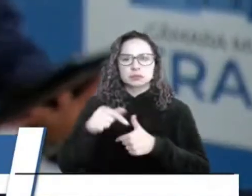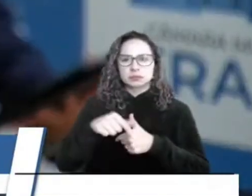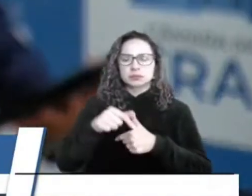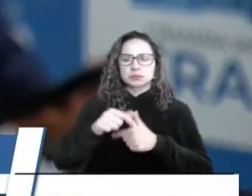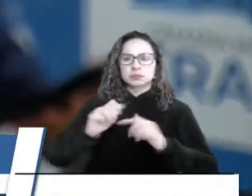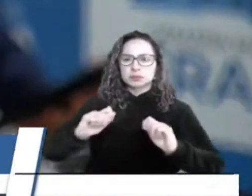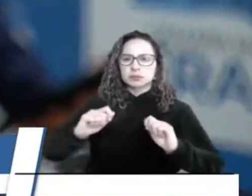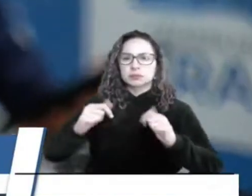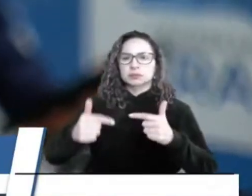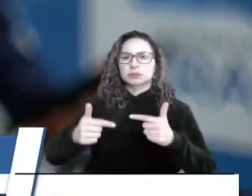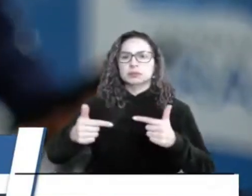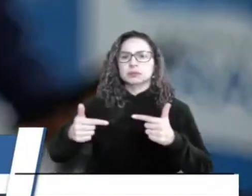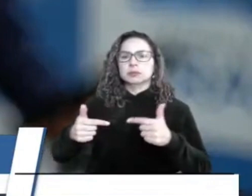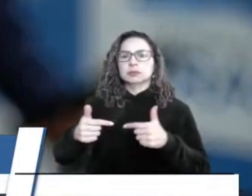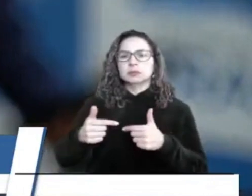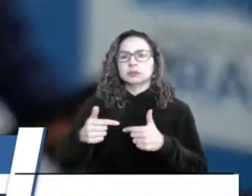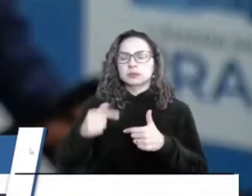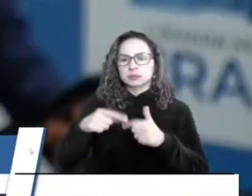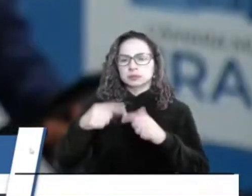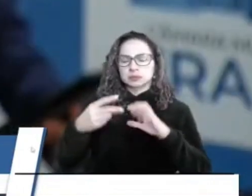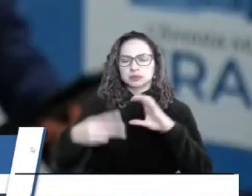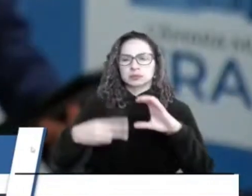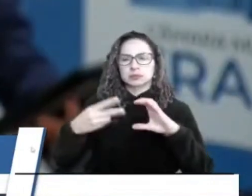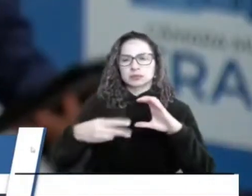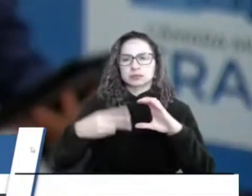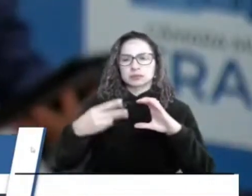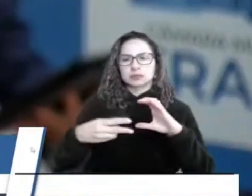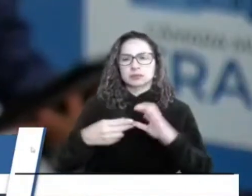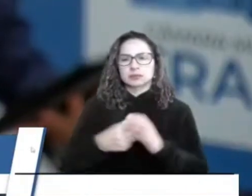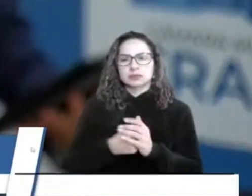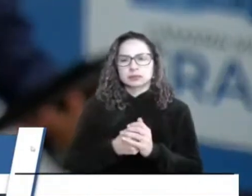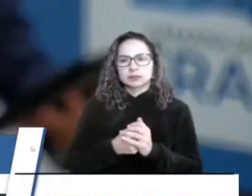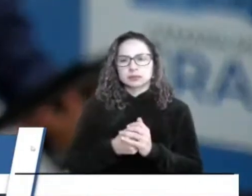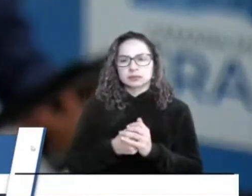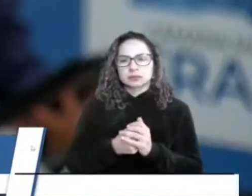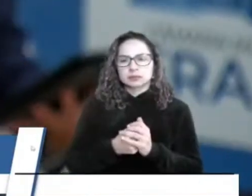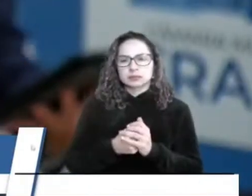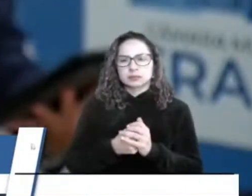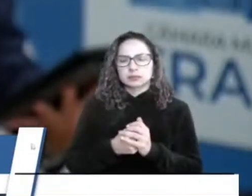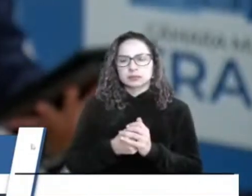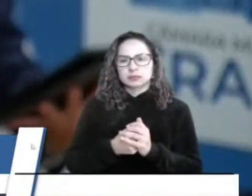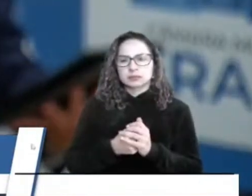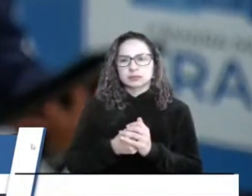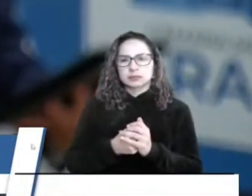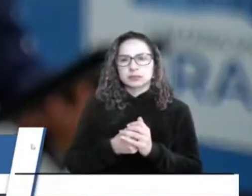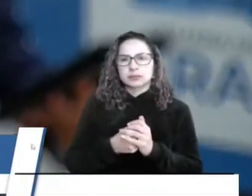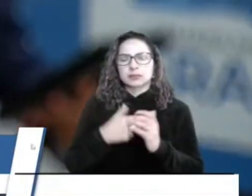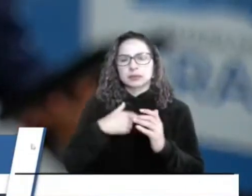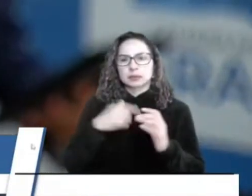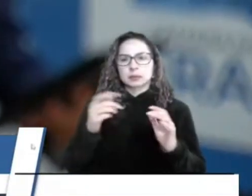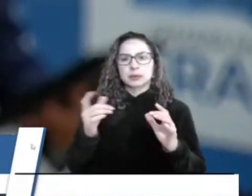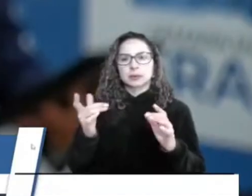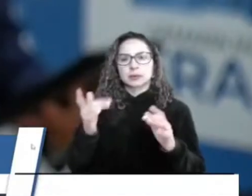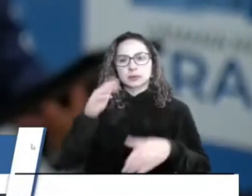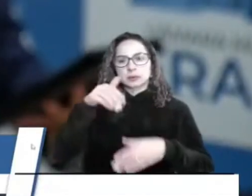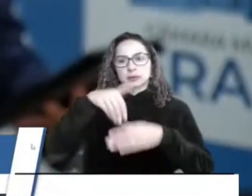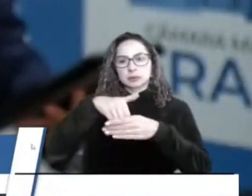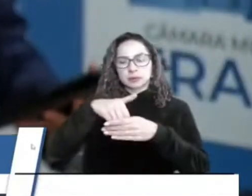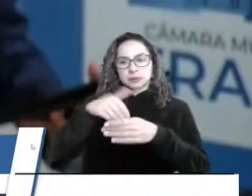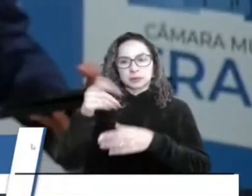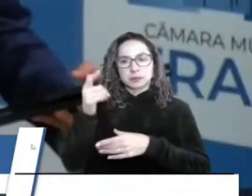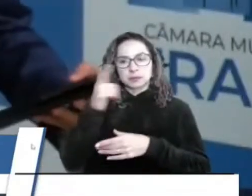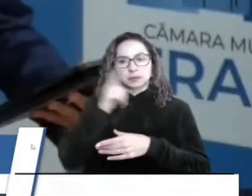público, nesta Câmara Municipal, na primeira fala após a eleição sindical.